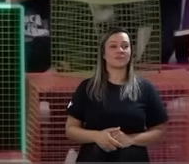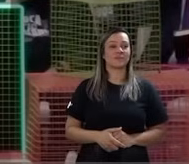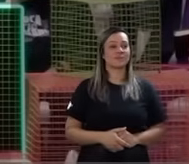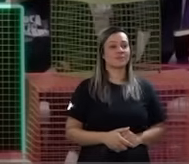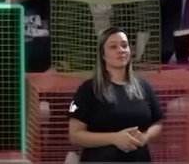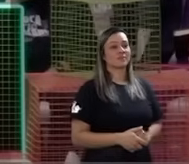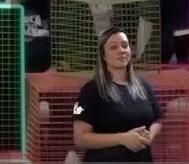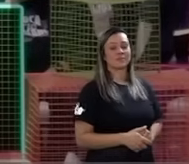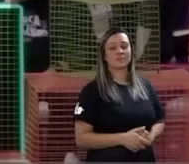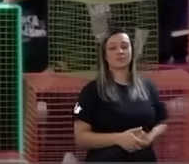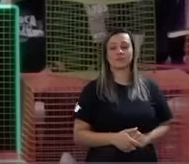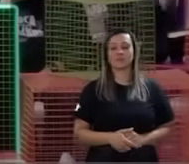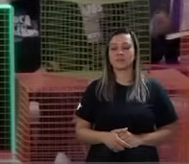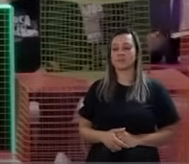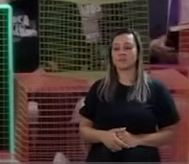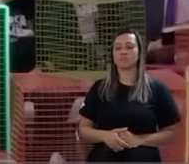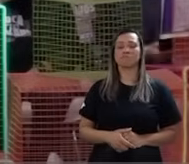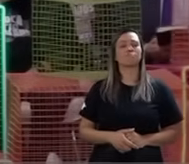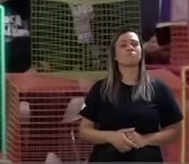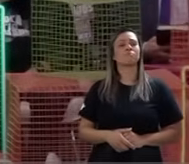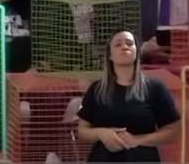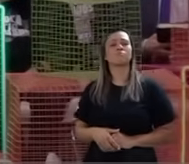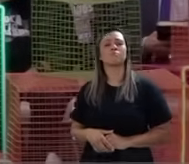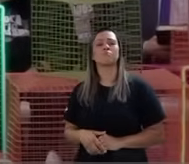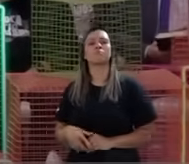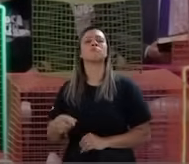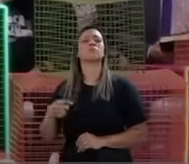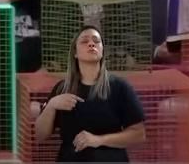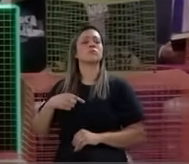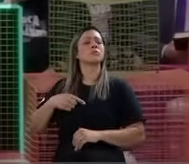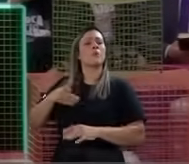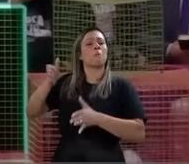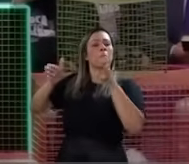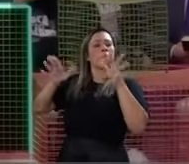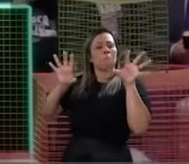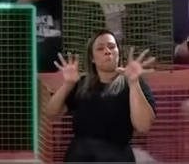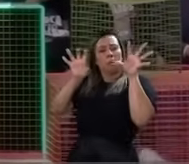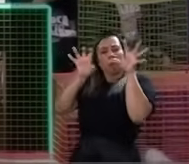No vale de sombra e morte,